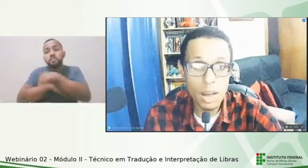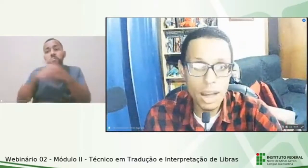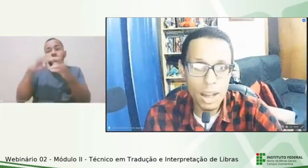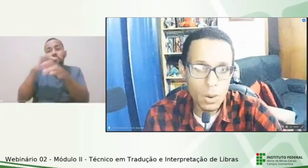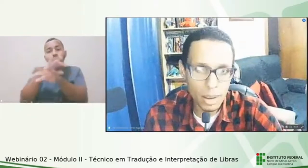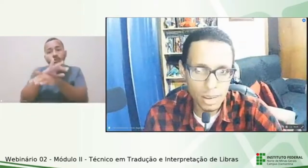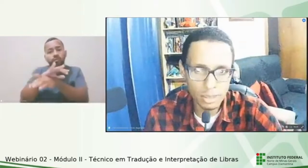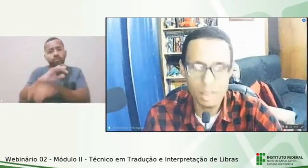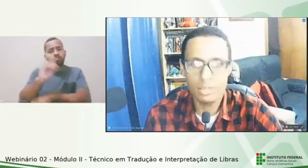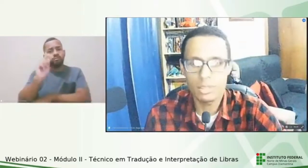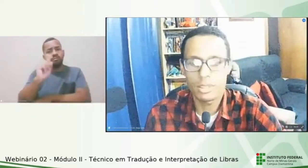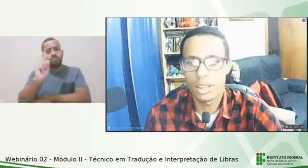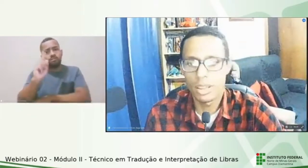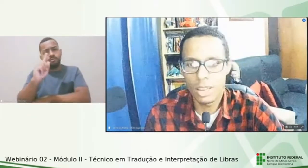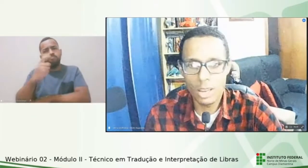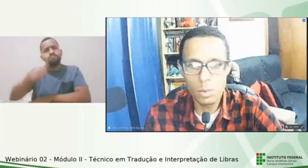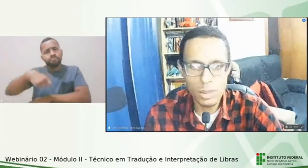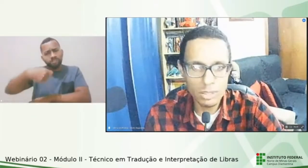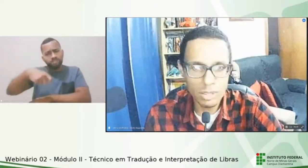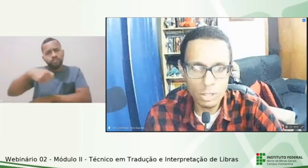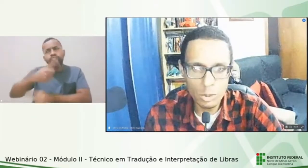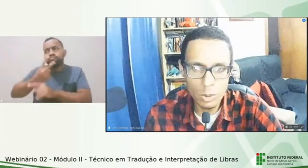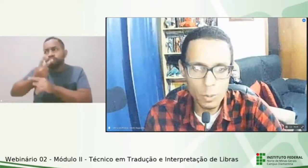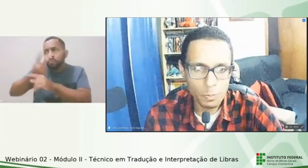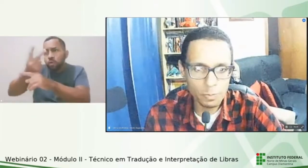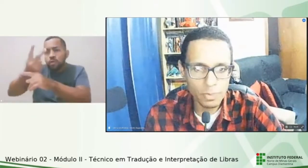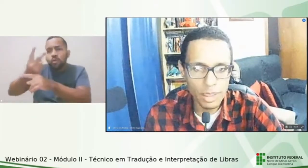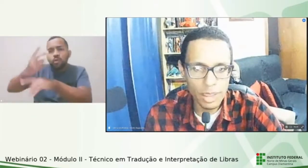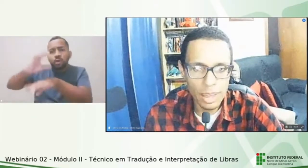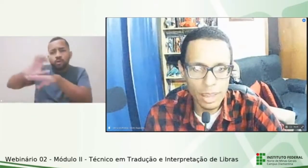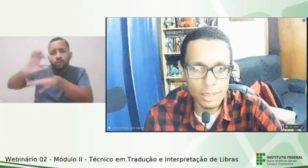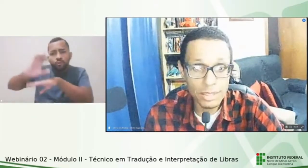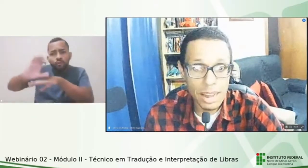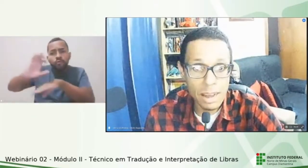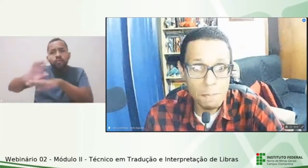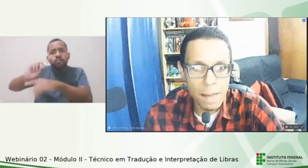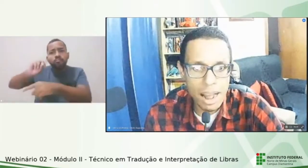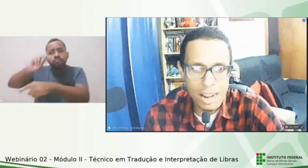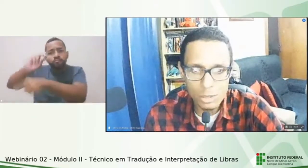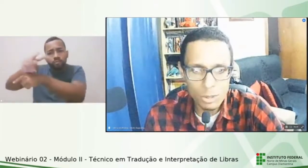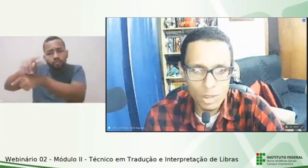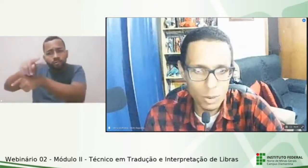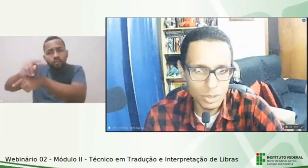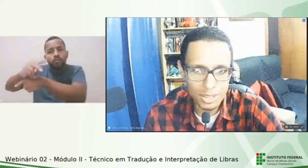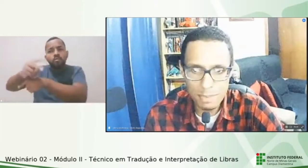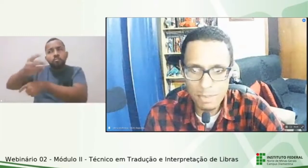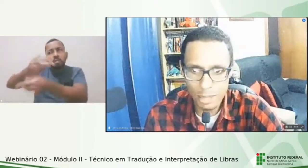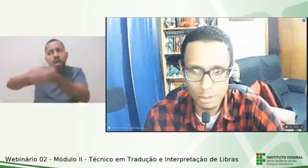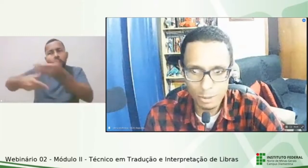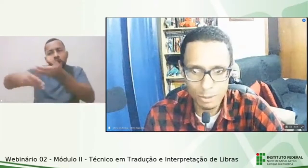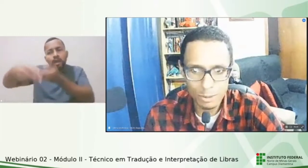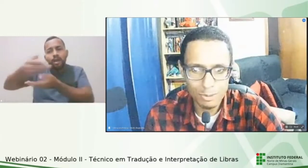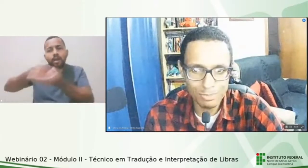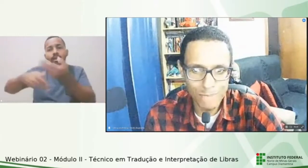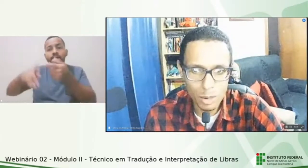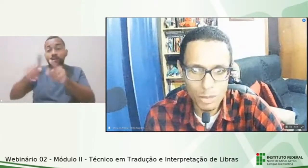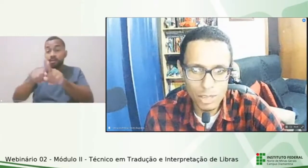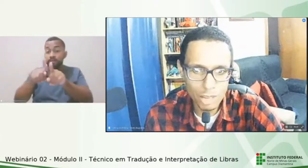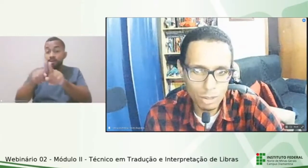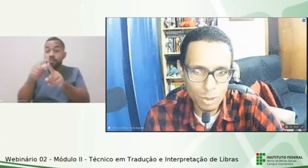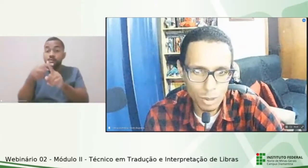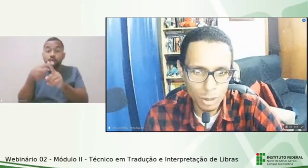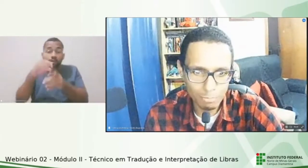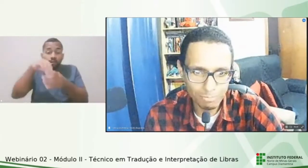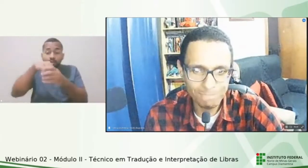preciso correr atrás, eu preciso estar a par dos acontecimentos da